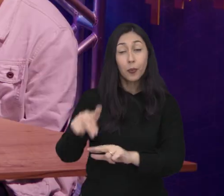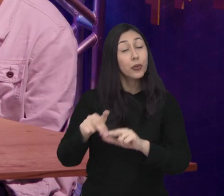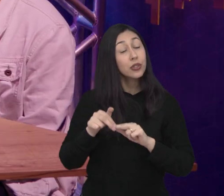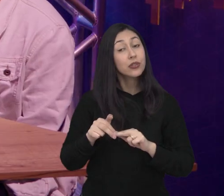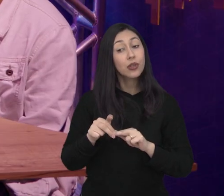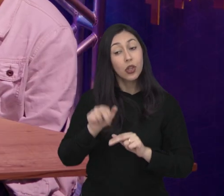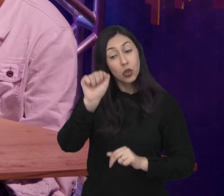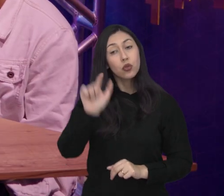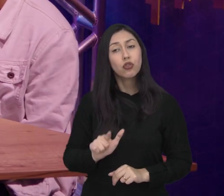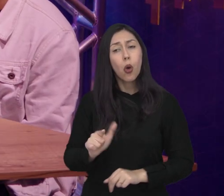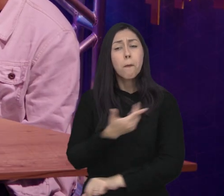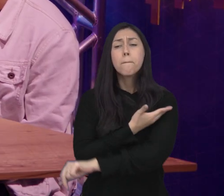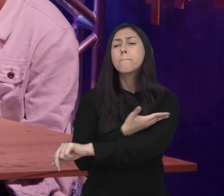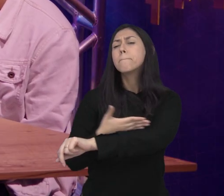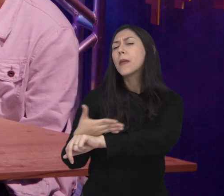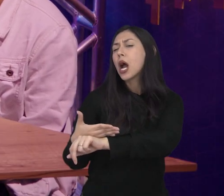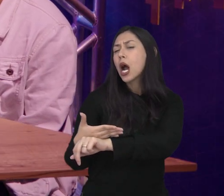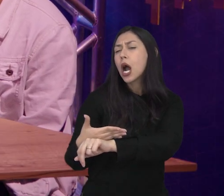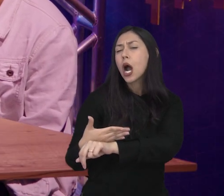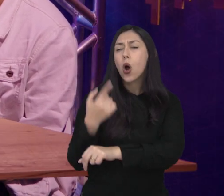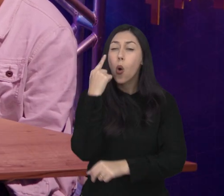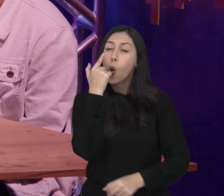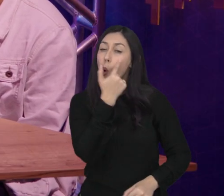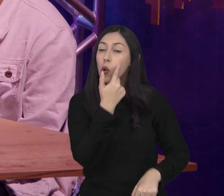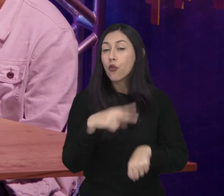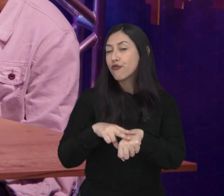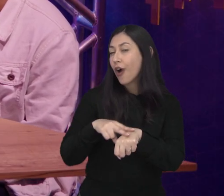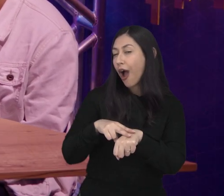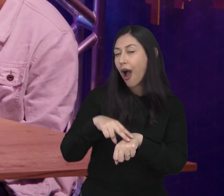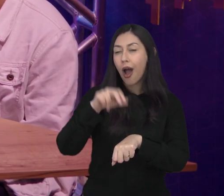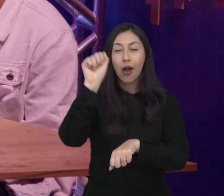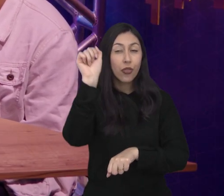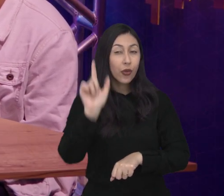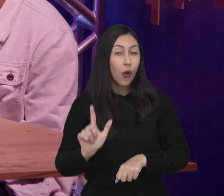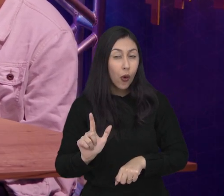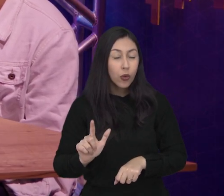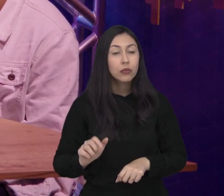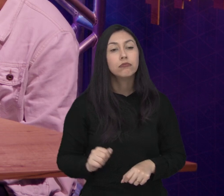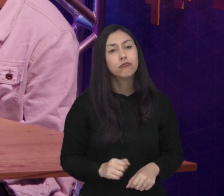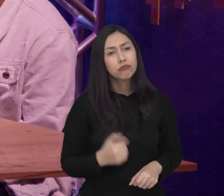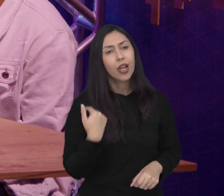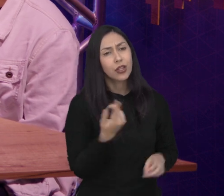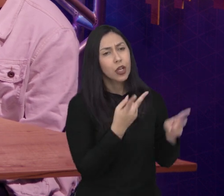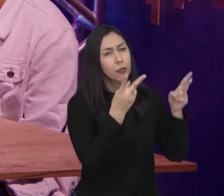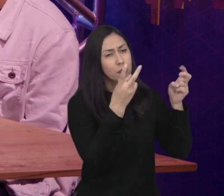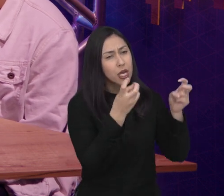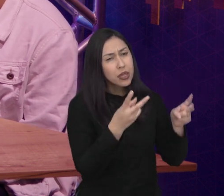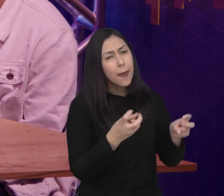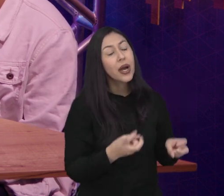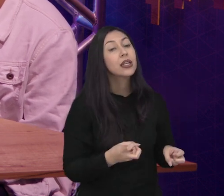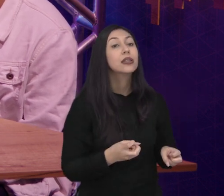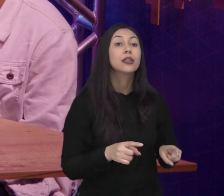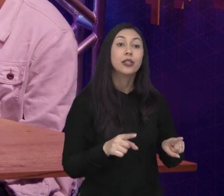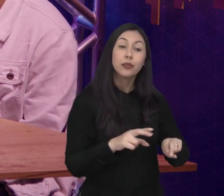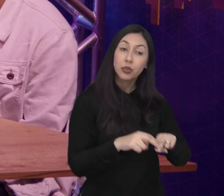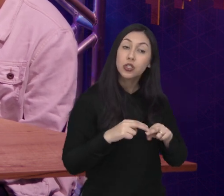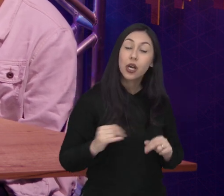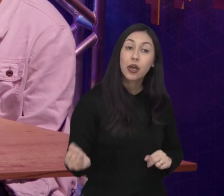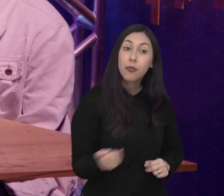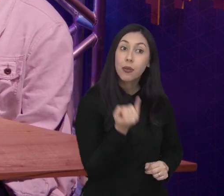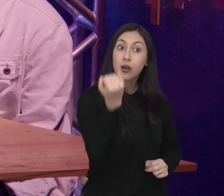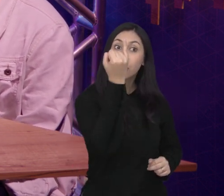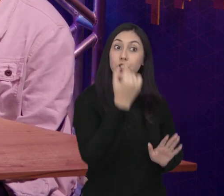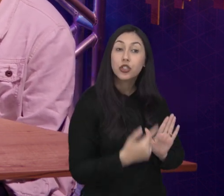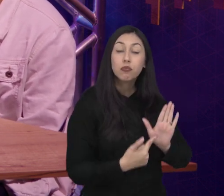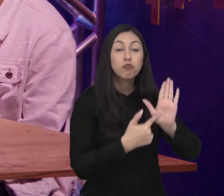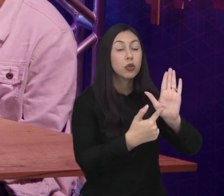Sul. Por isso que a galera lá é mais branquinha, olho claro, pá. E a gente vai vendo, né? E importante ressaltar, então,